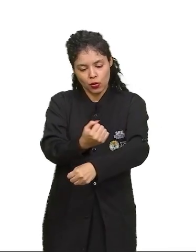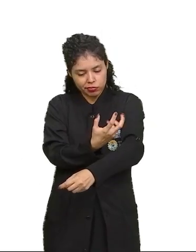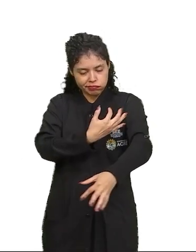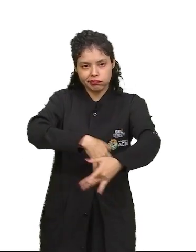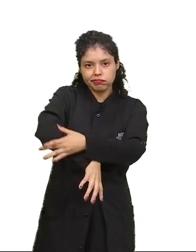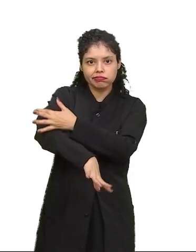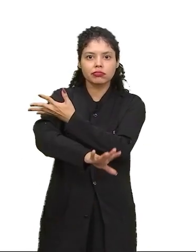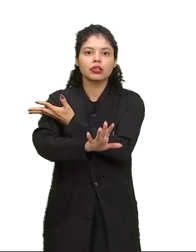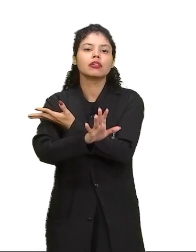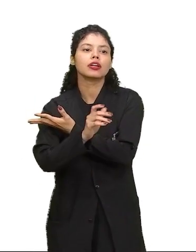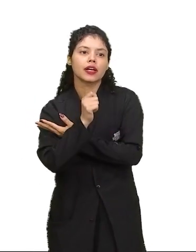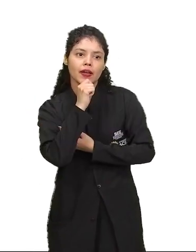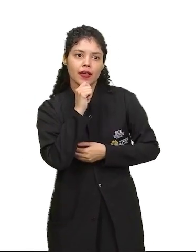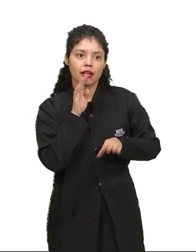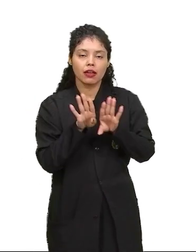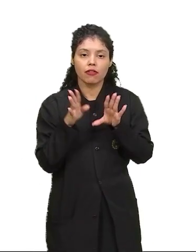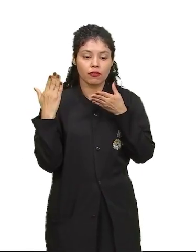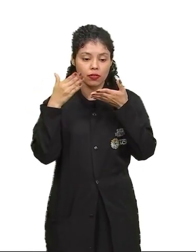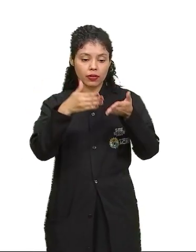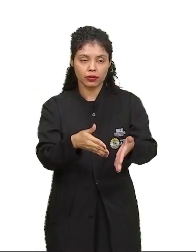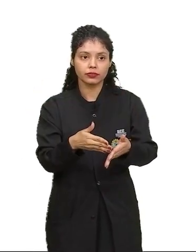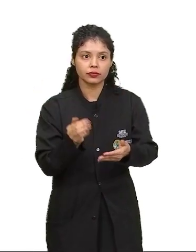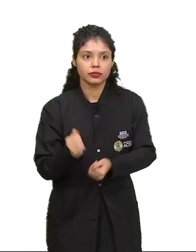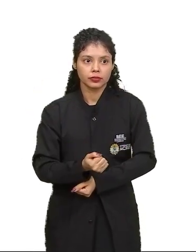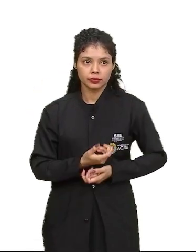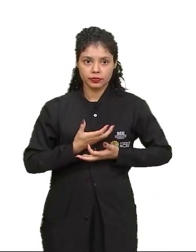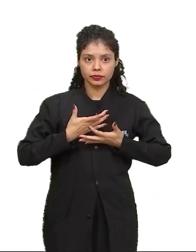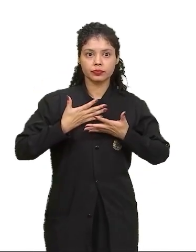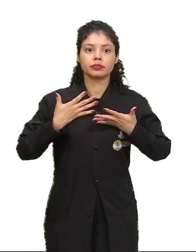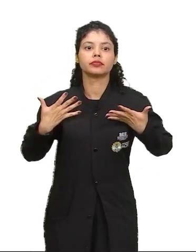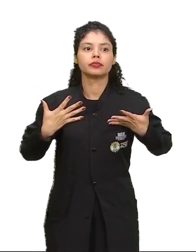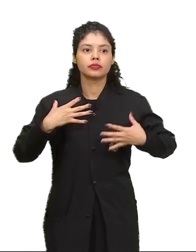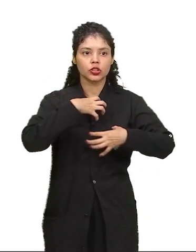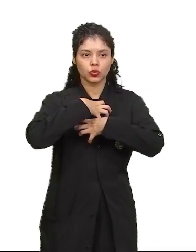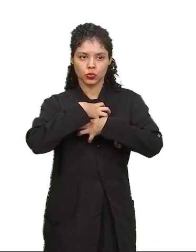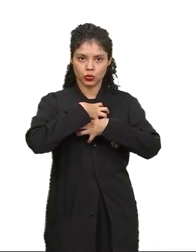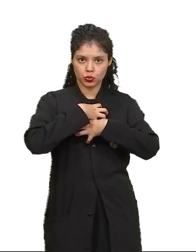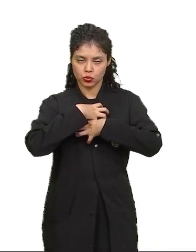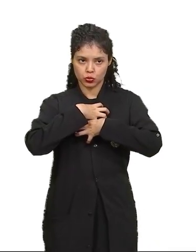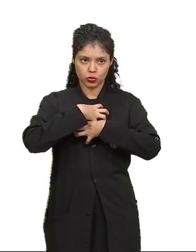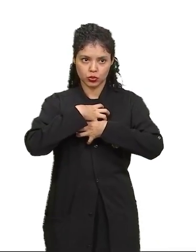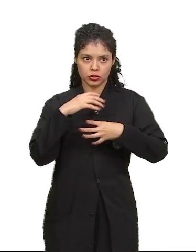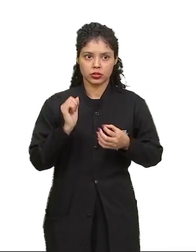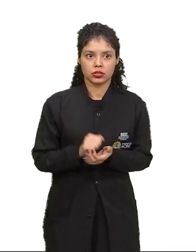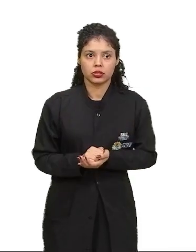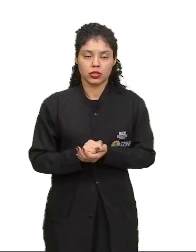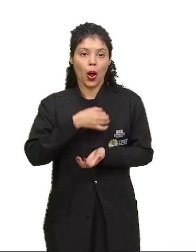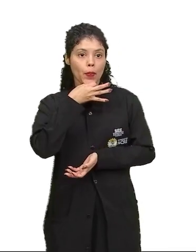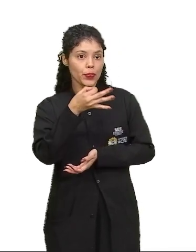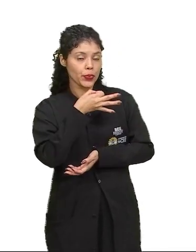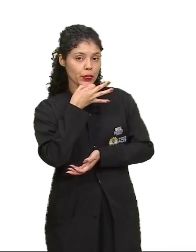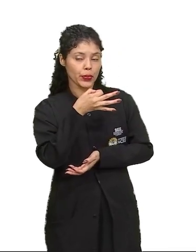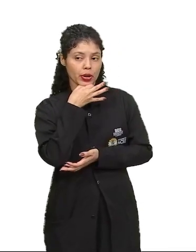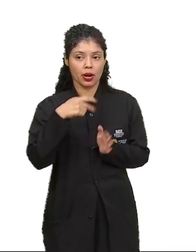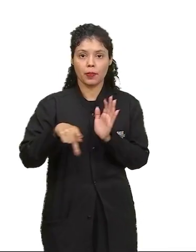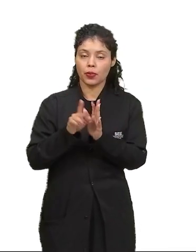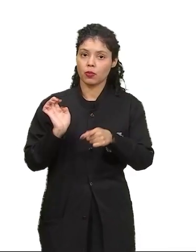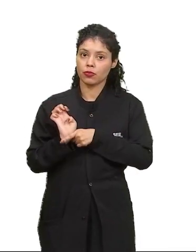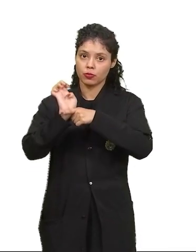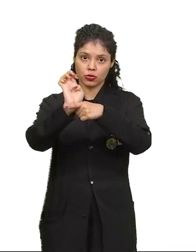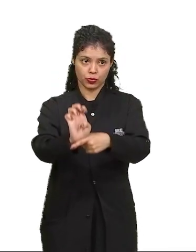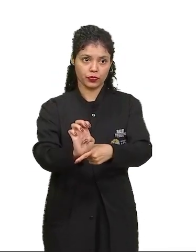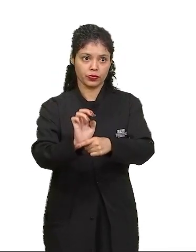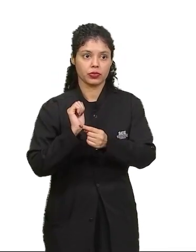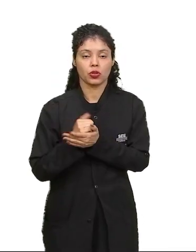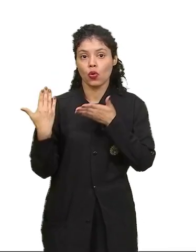Então, a função emotiva, pessoal, vai focar nas emoções, nos sentimentos, nas opiniões do emissor.